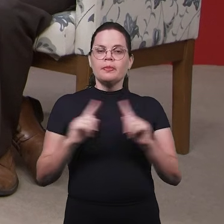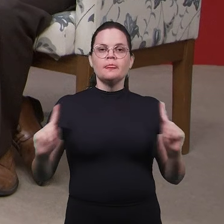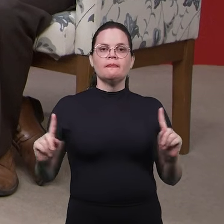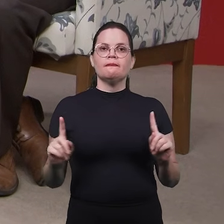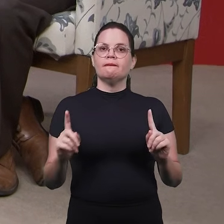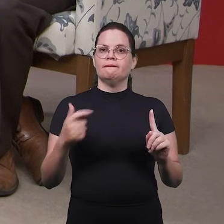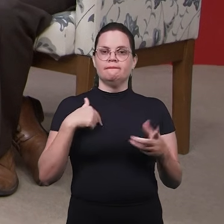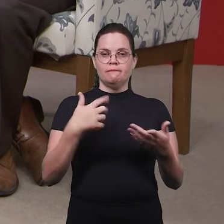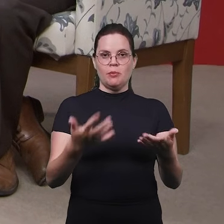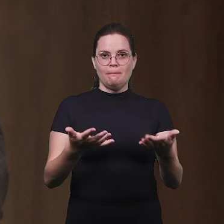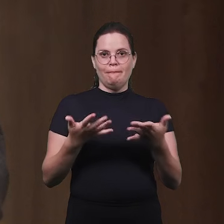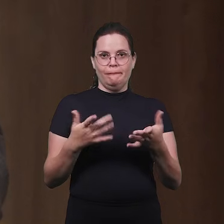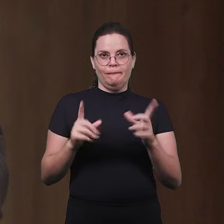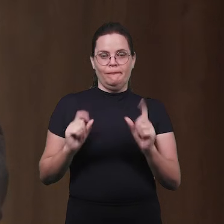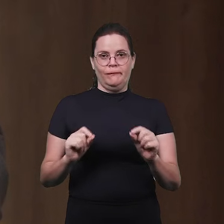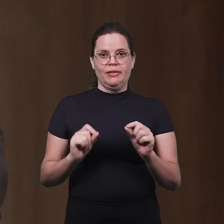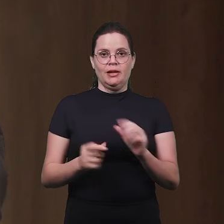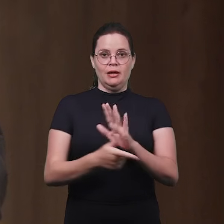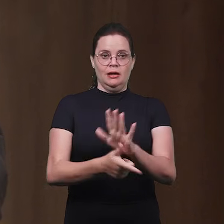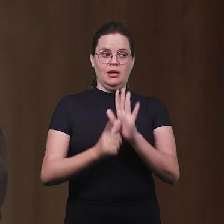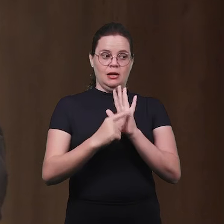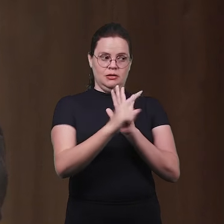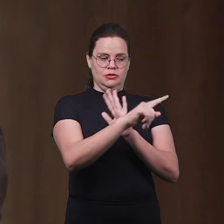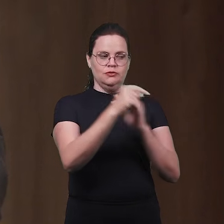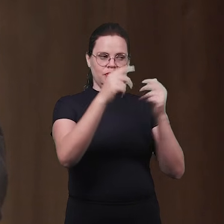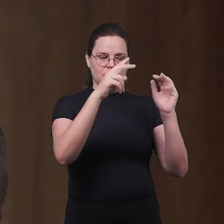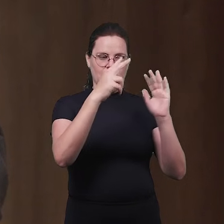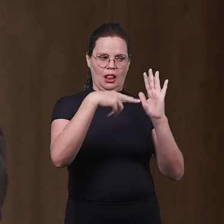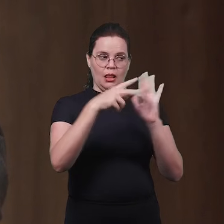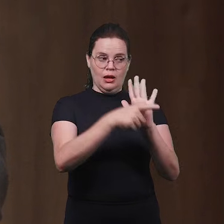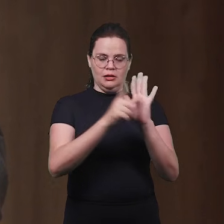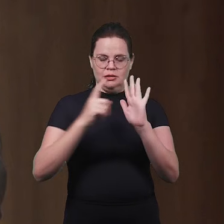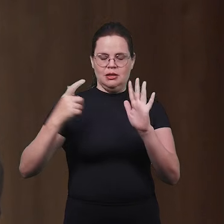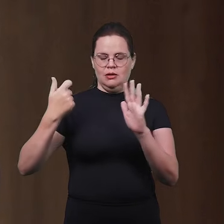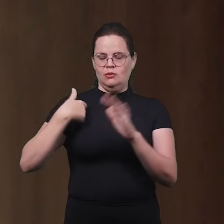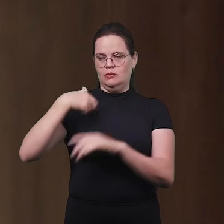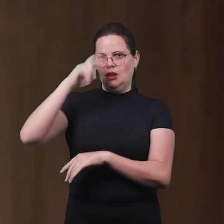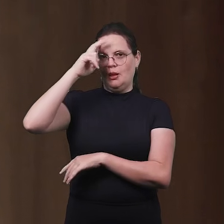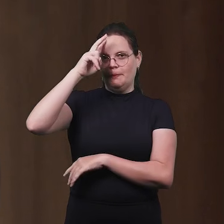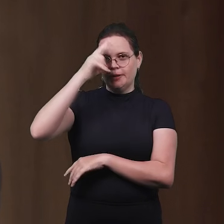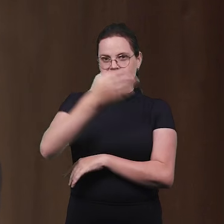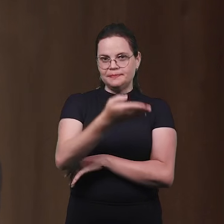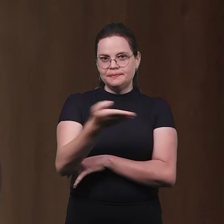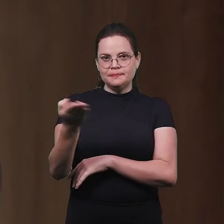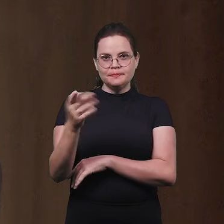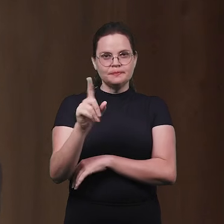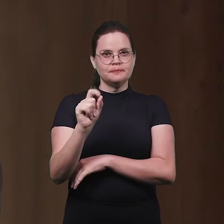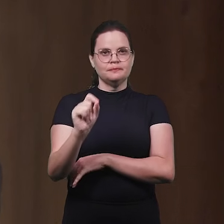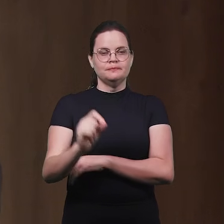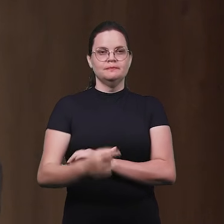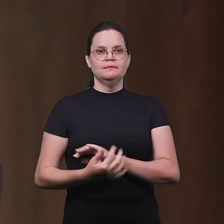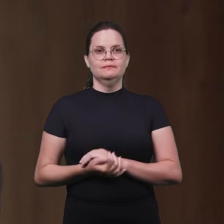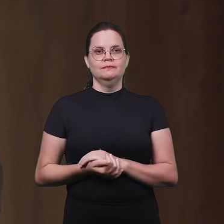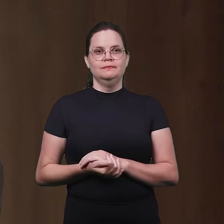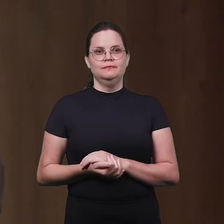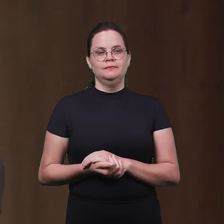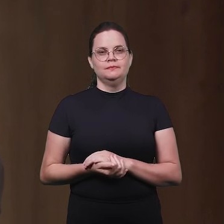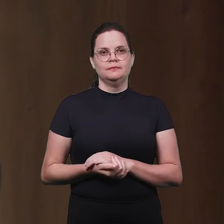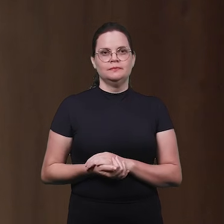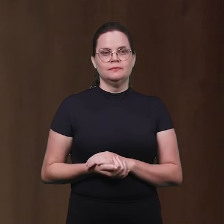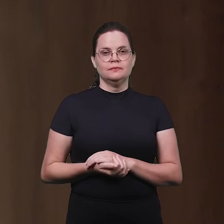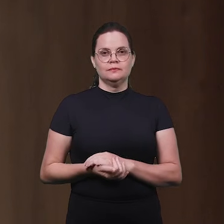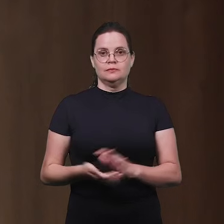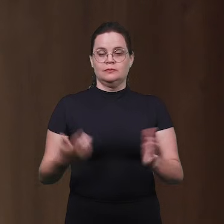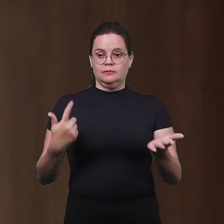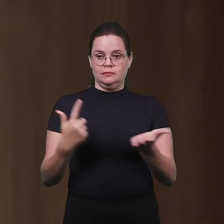Mas gostaria, antes de você ler, pastor Gerson, claro. Fazer uma lembrança aqui